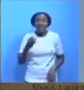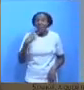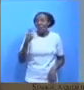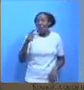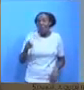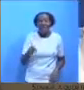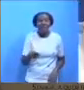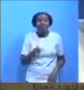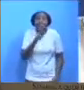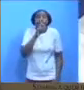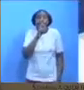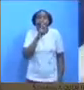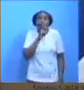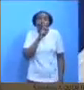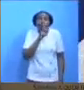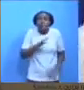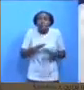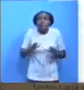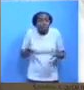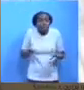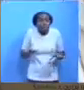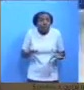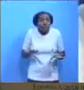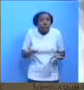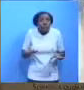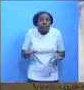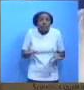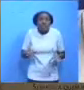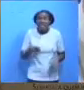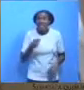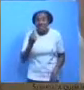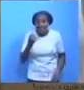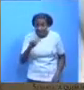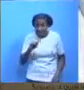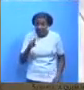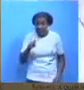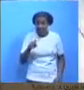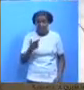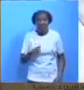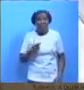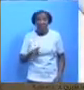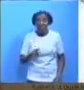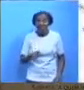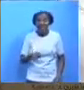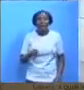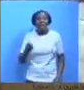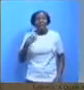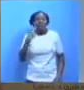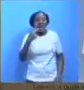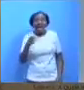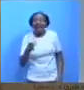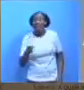ofende. Procurar a paz é na prática, é no dia a dia, é na minha comunidade que eu preciso semear essa paz. Eu quero